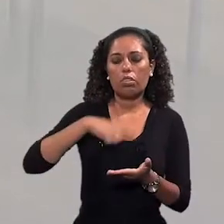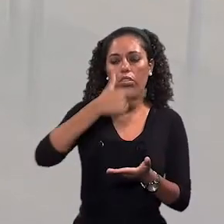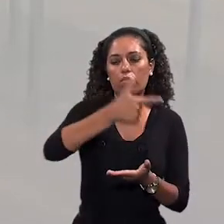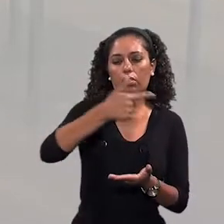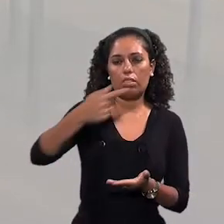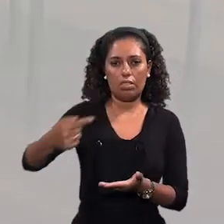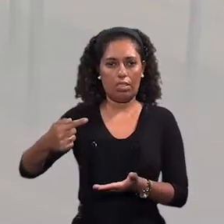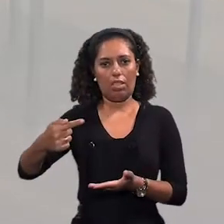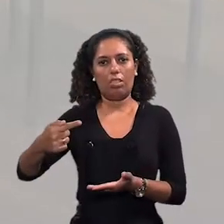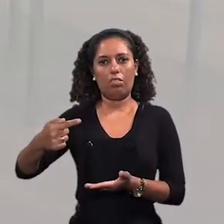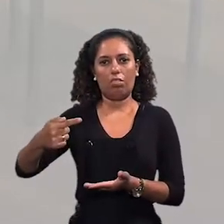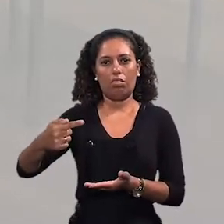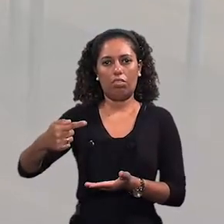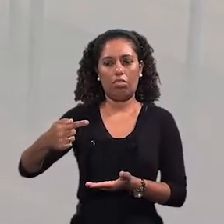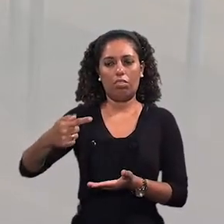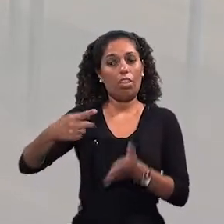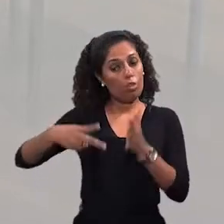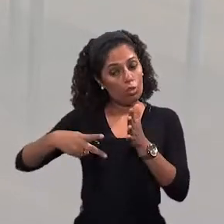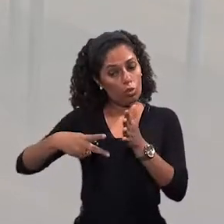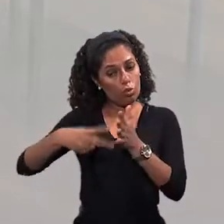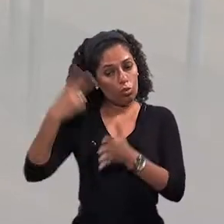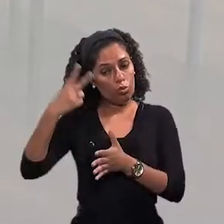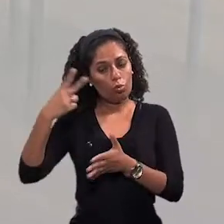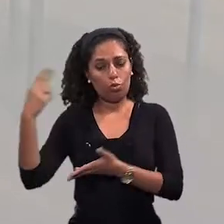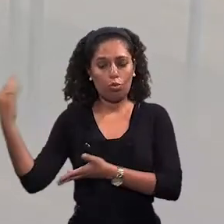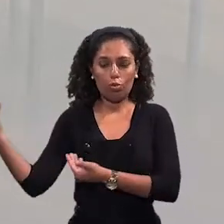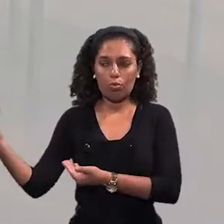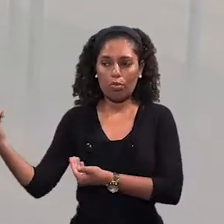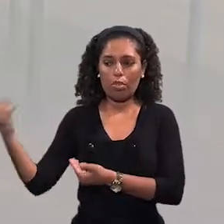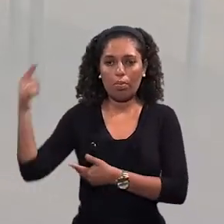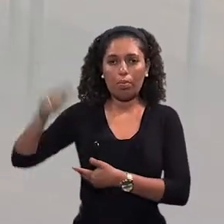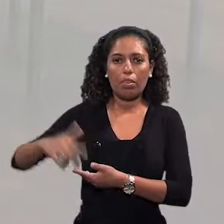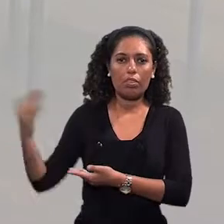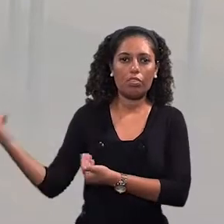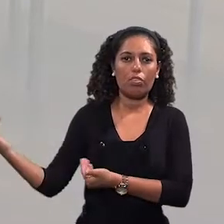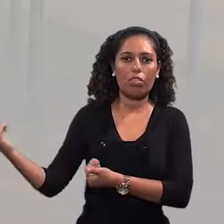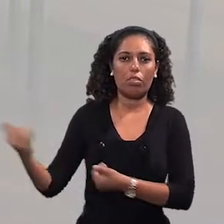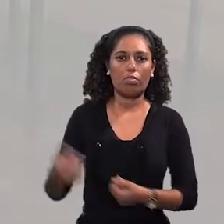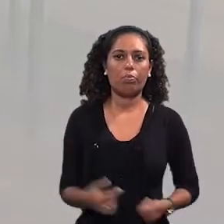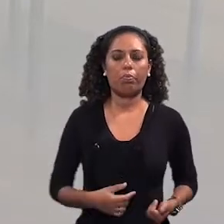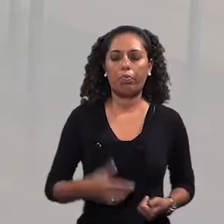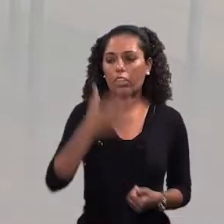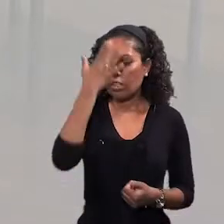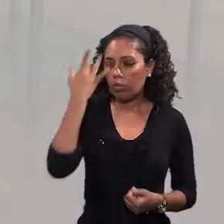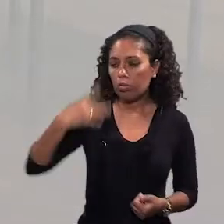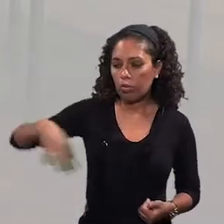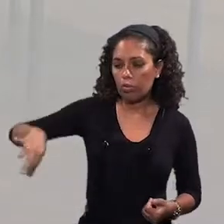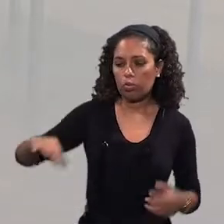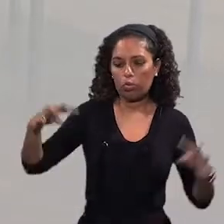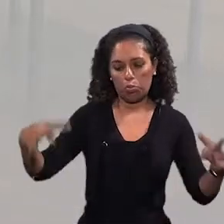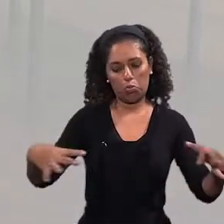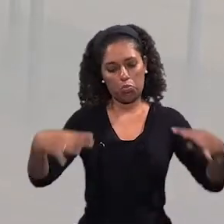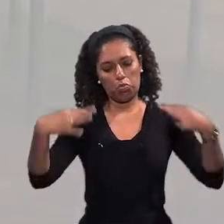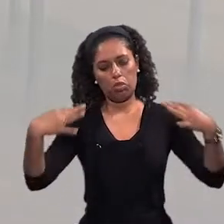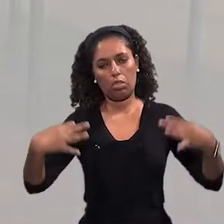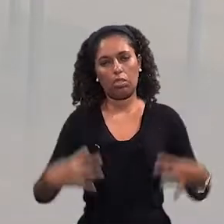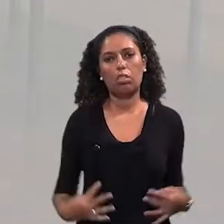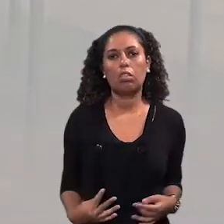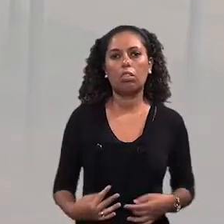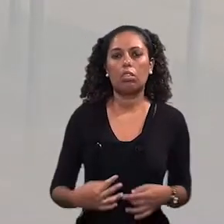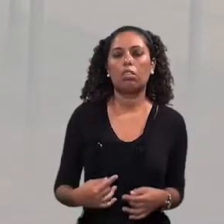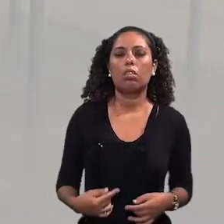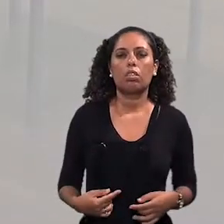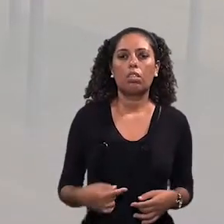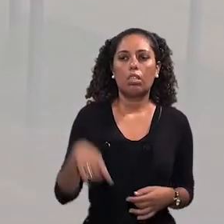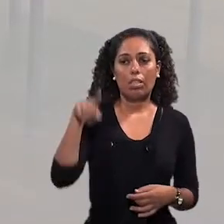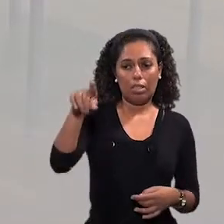27. 27. Passei o bastão. Já E passou. é o segundo mais jovem. É o segundo mais jovem. Tá longe não, então, tá longe não. Os Mas é telespectadores... uma responsabilidade muito grande ser o mais jovem.